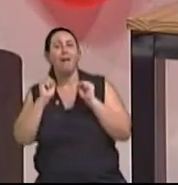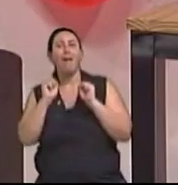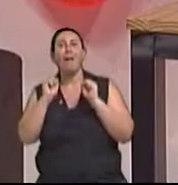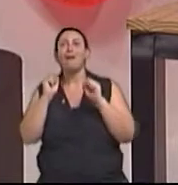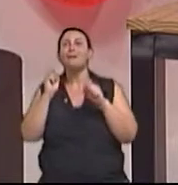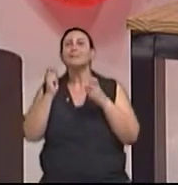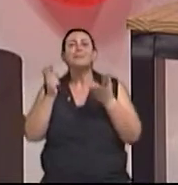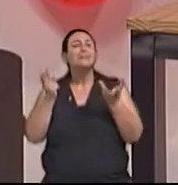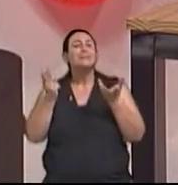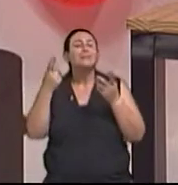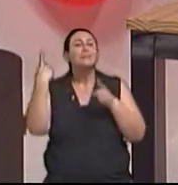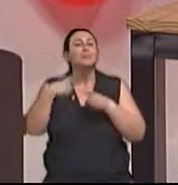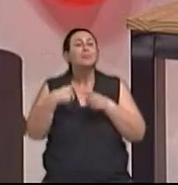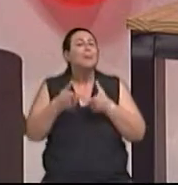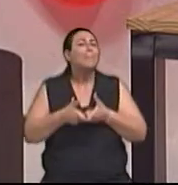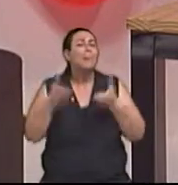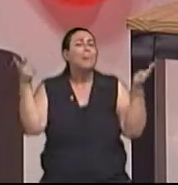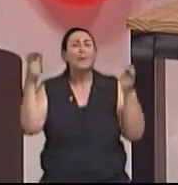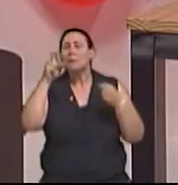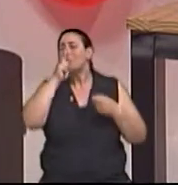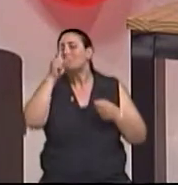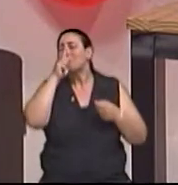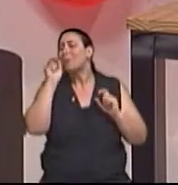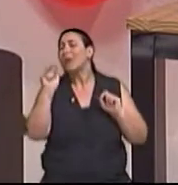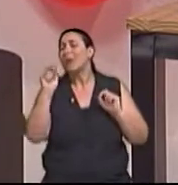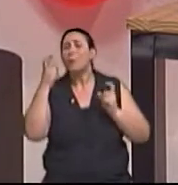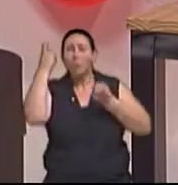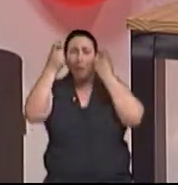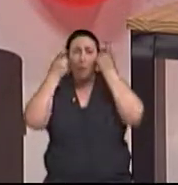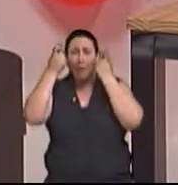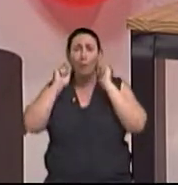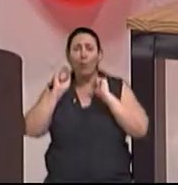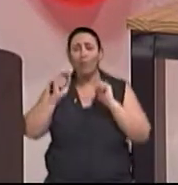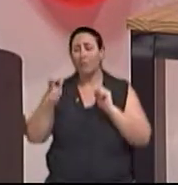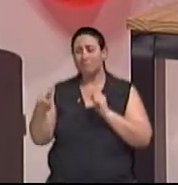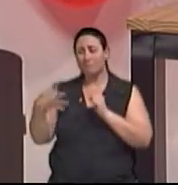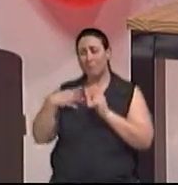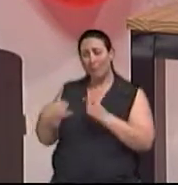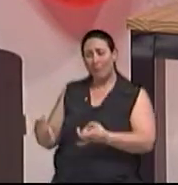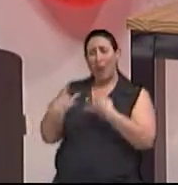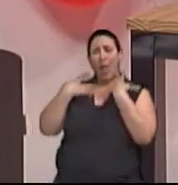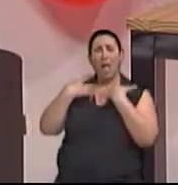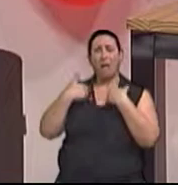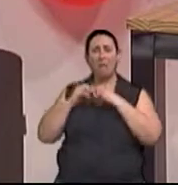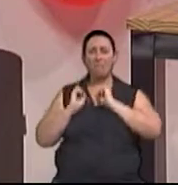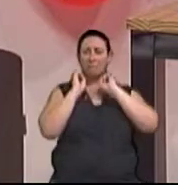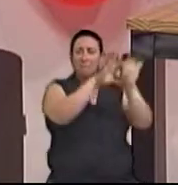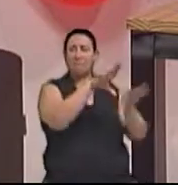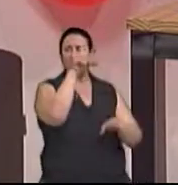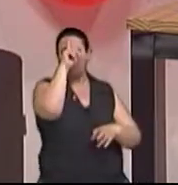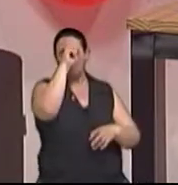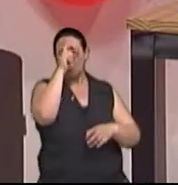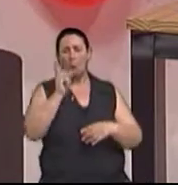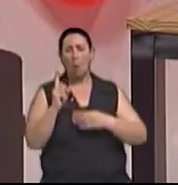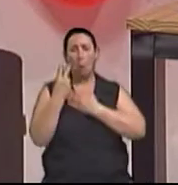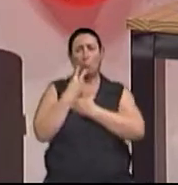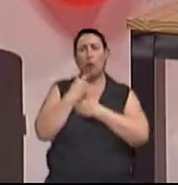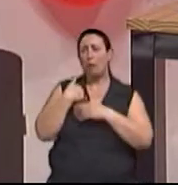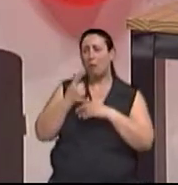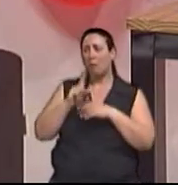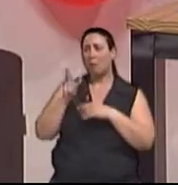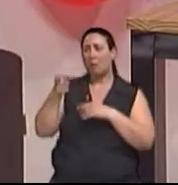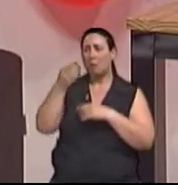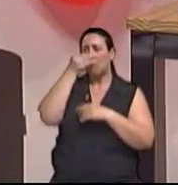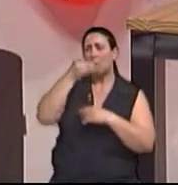troca porque o grande medo dos Pais é serem abandonados uhum eles precisam ter a segurança de que